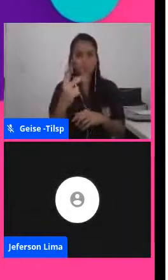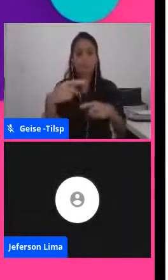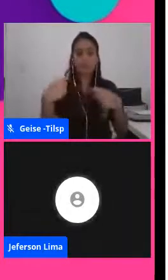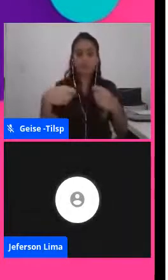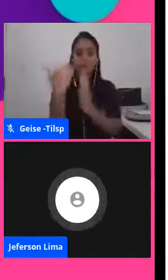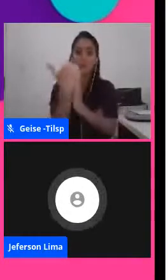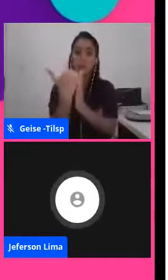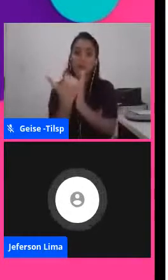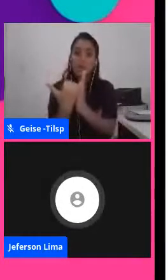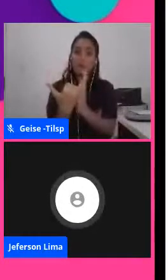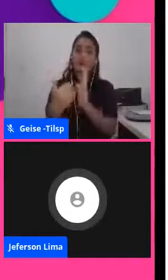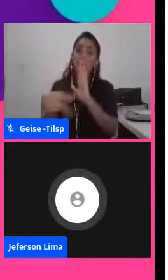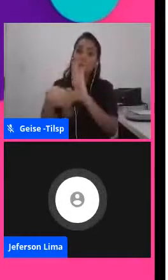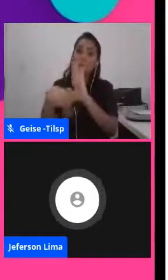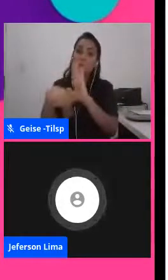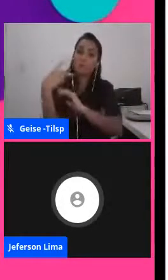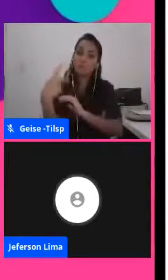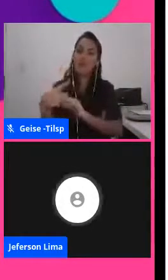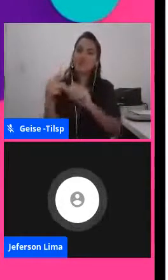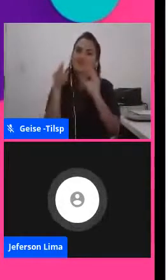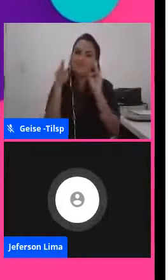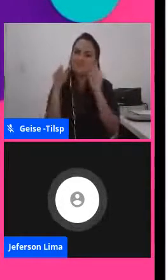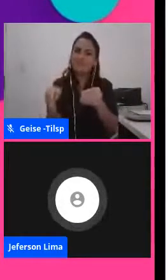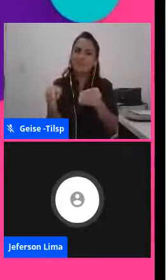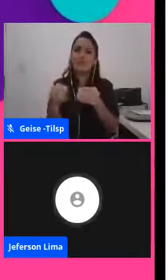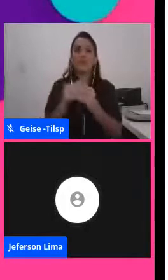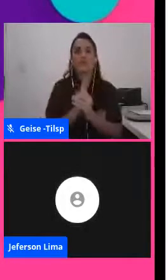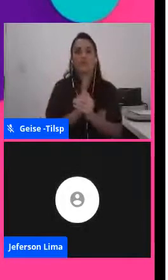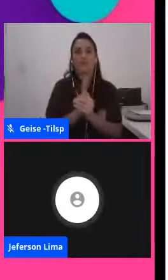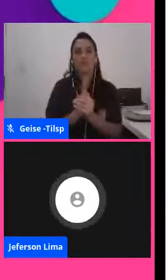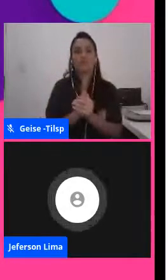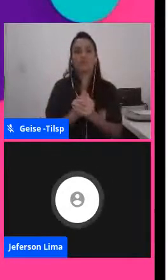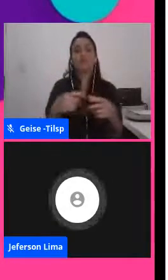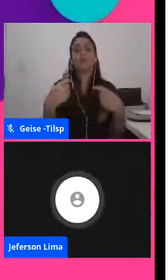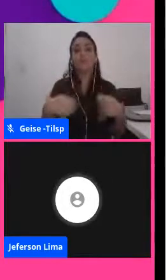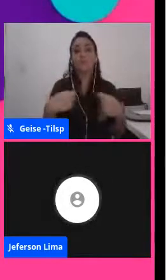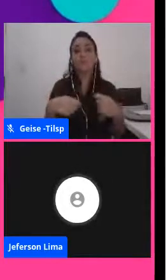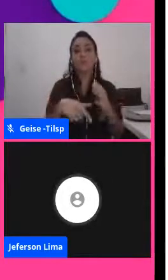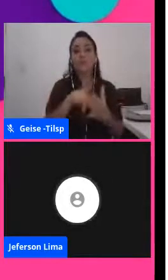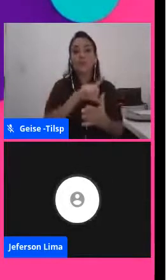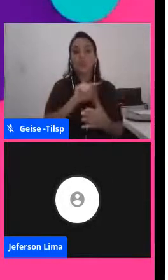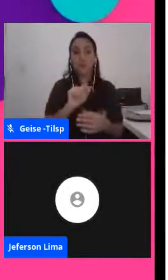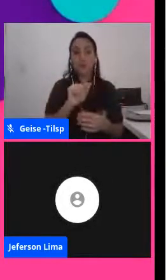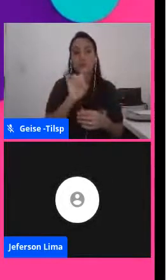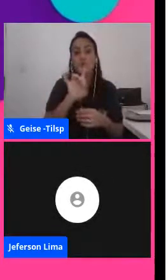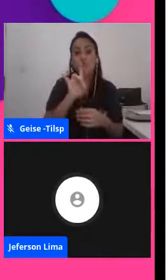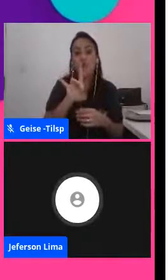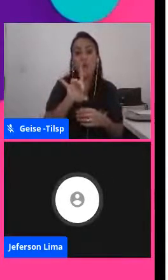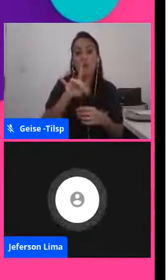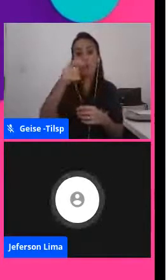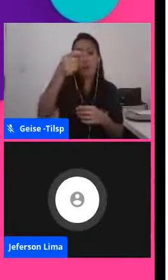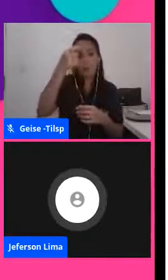específicos. Então o que a gente costuma fazer é deixar a flash só para o código,